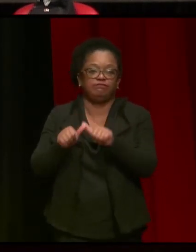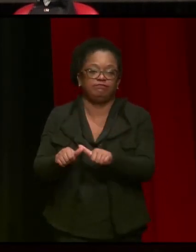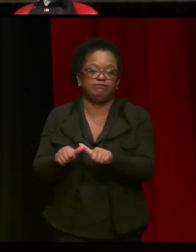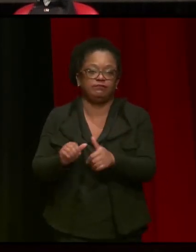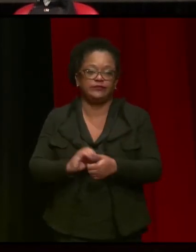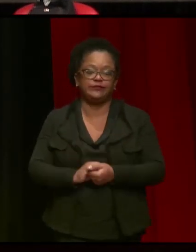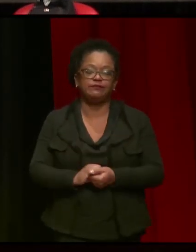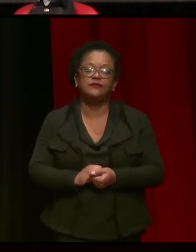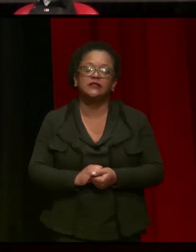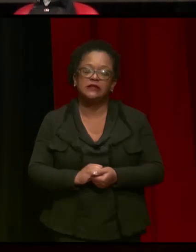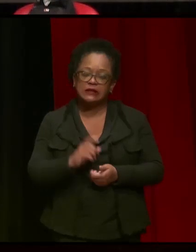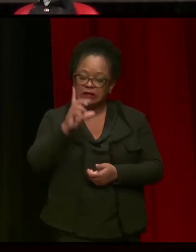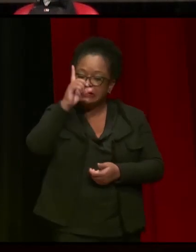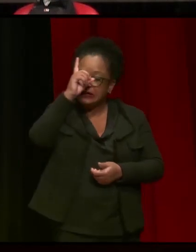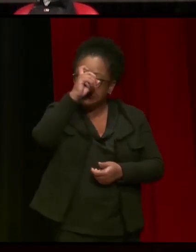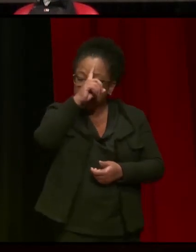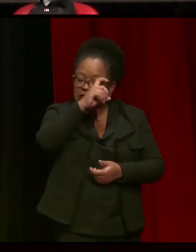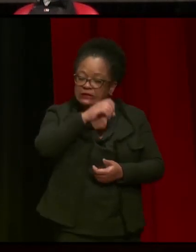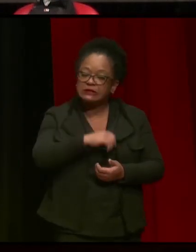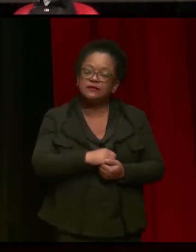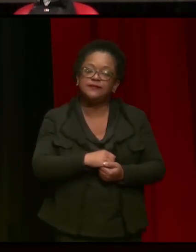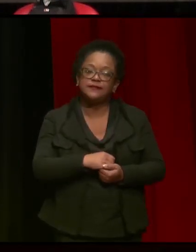você está entendendo? Esse é um processo,